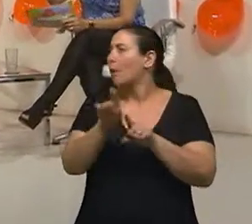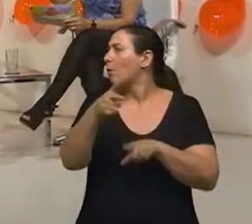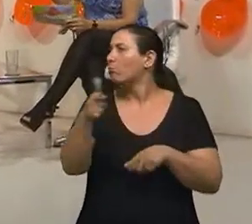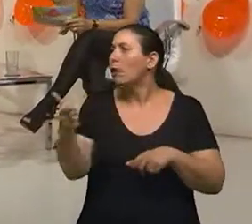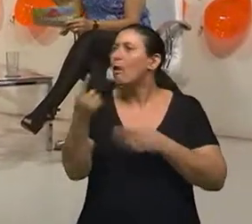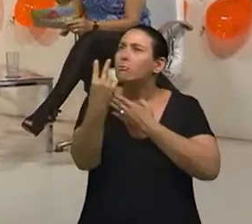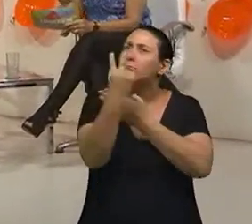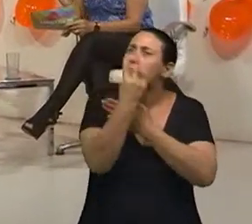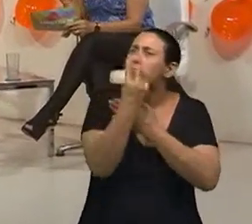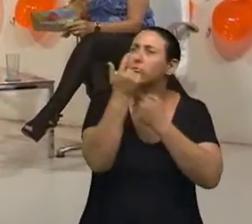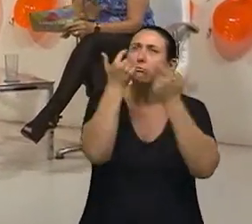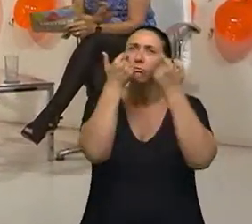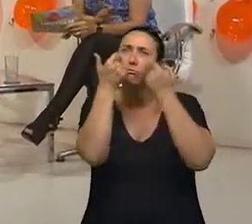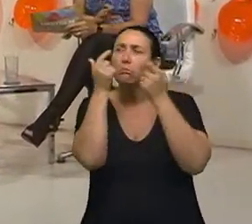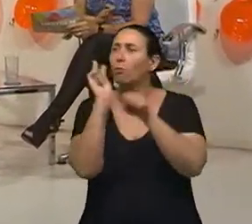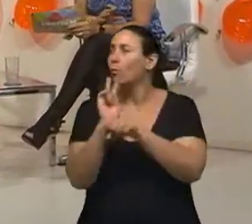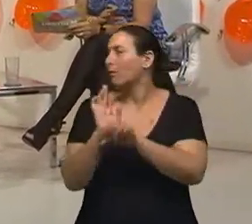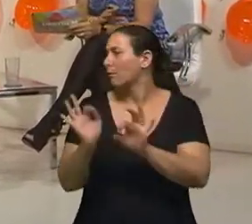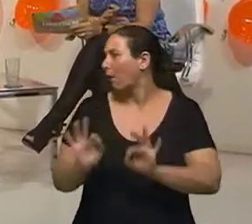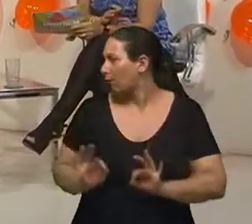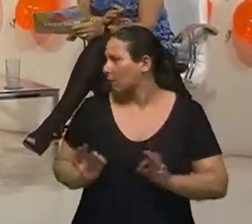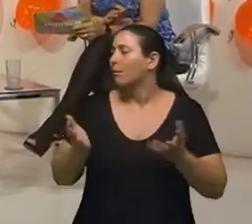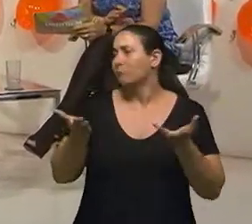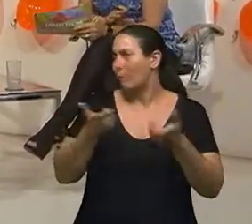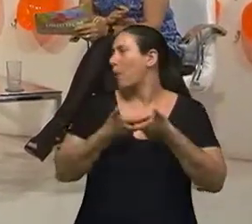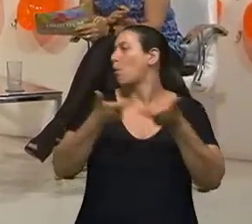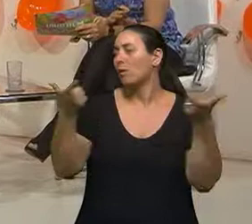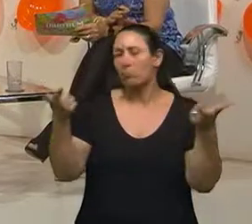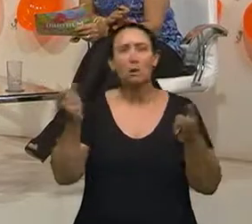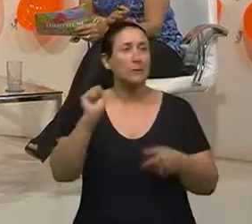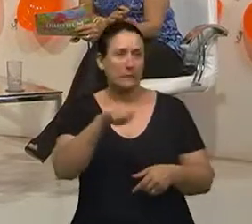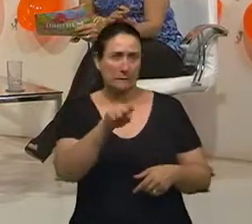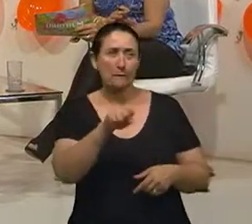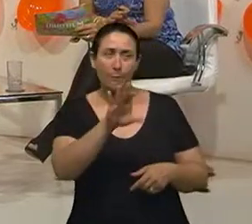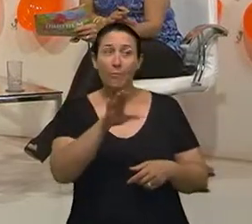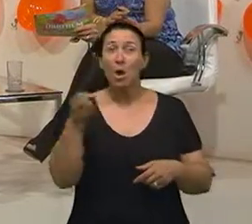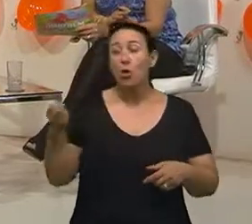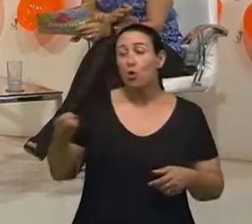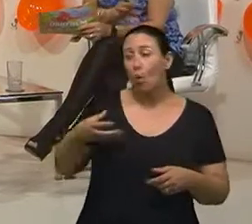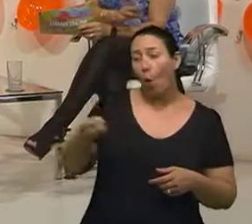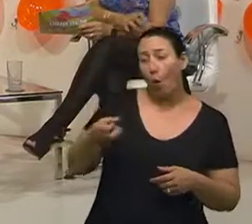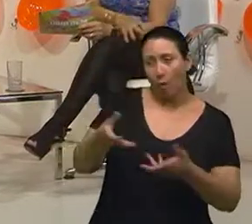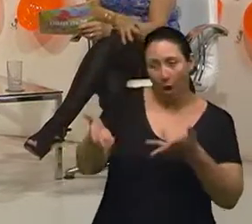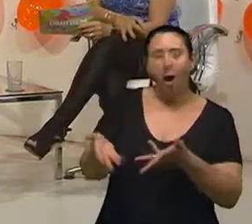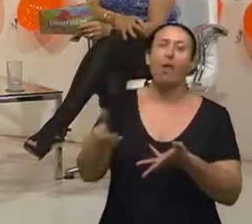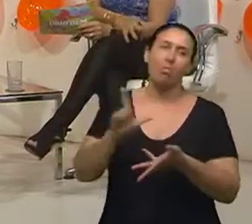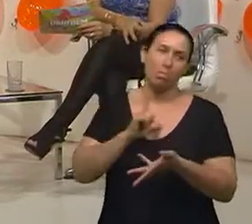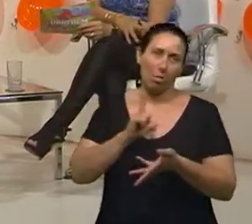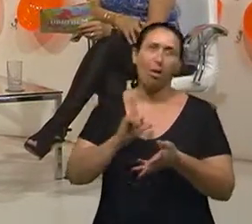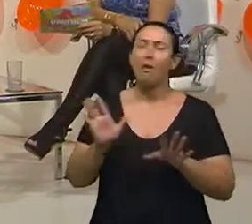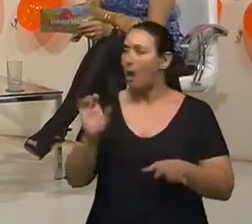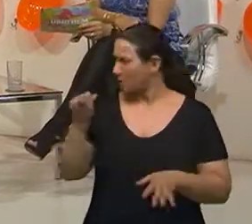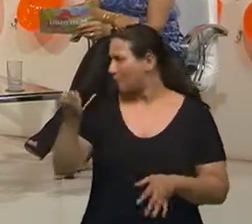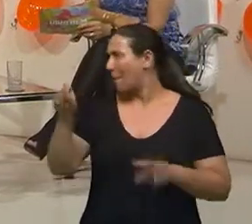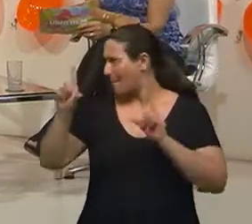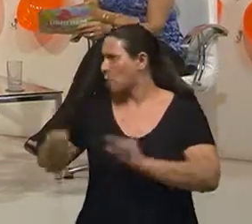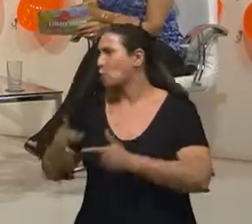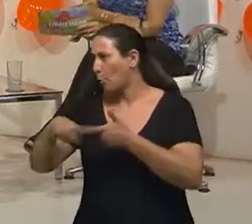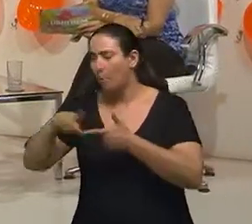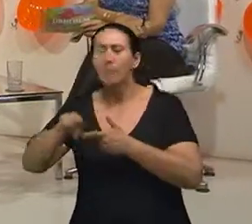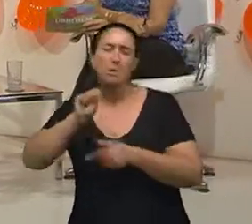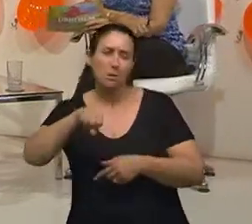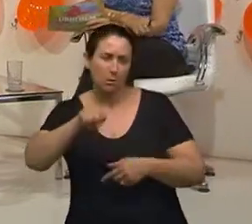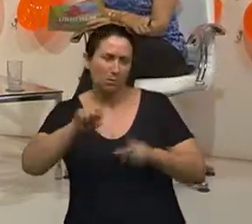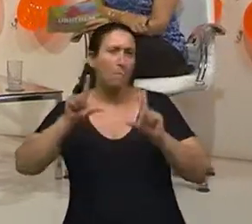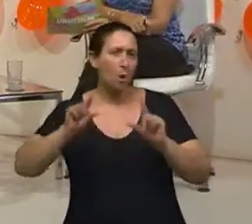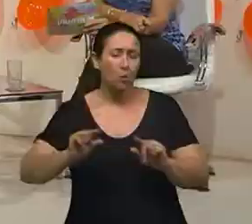nenhum procedimento anterior, Exato. As novas gerações têm mais... Mais chance de ter menos problemas. De ter menos problemas com o